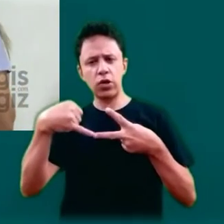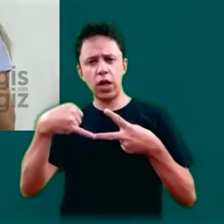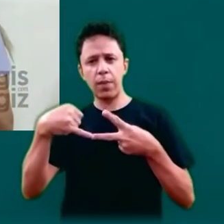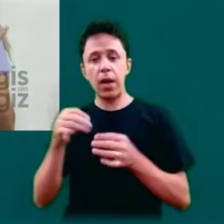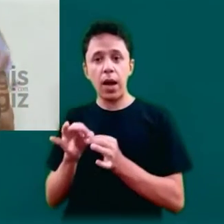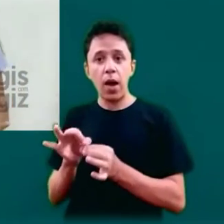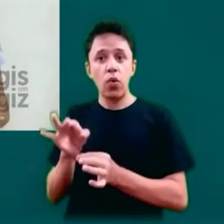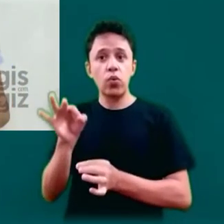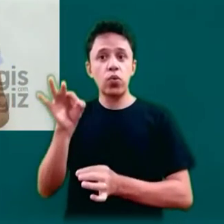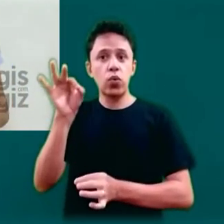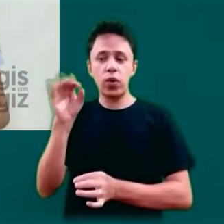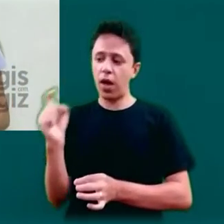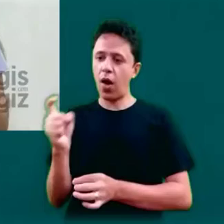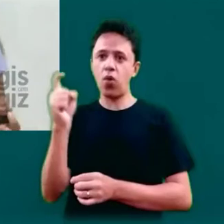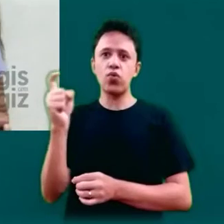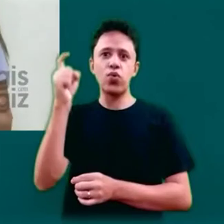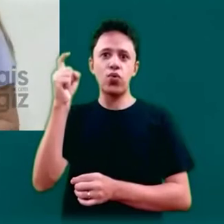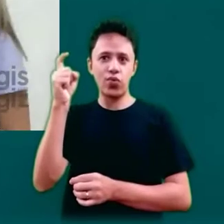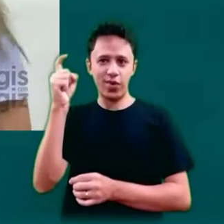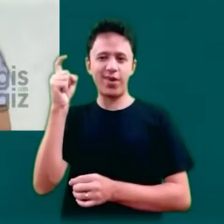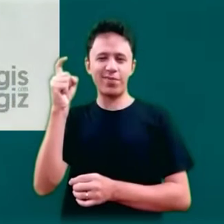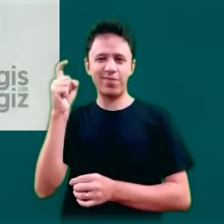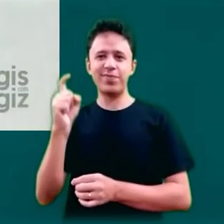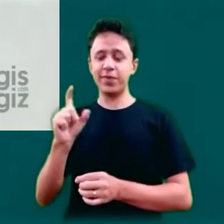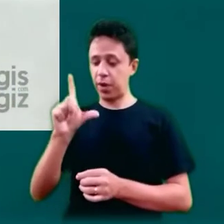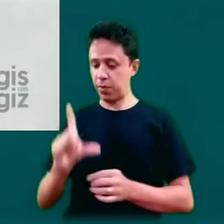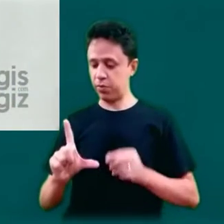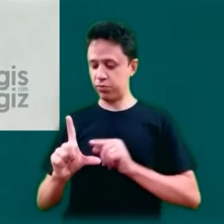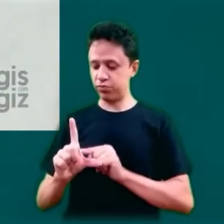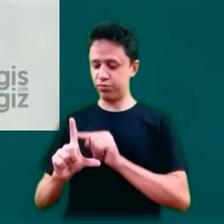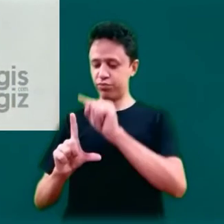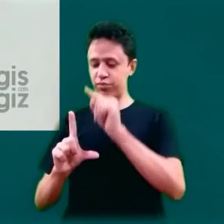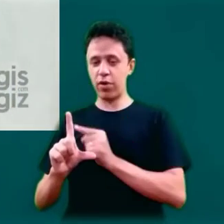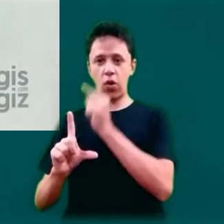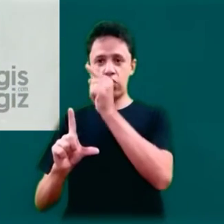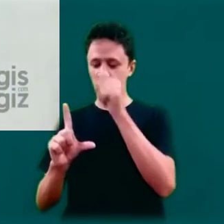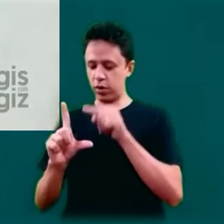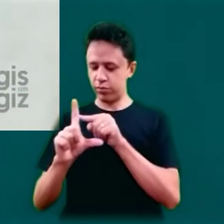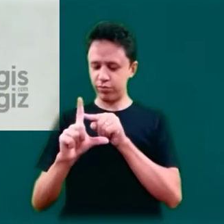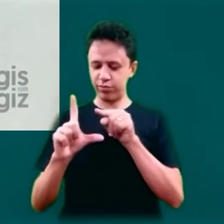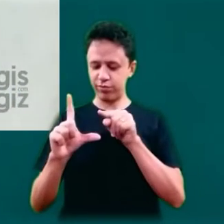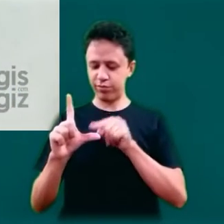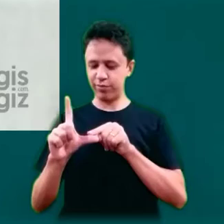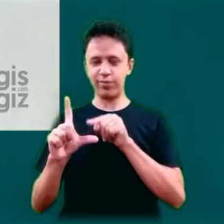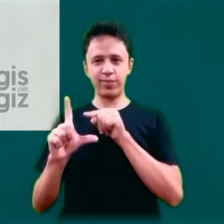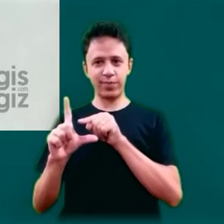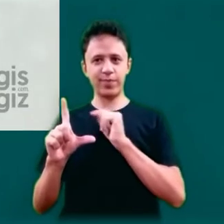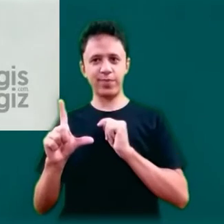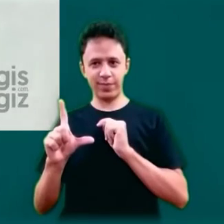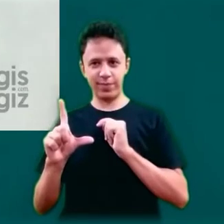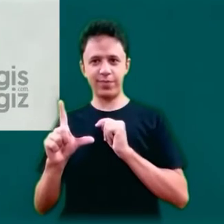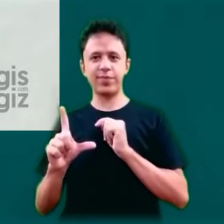seria a altura do paralelogramo? Ela é a altura, né? Porque a altura sempre forma um ângulo